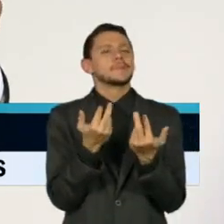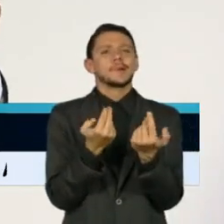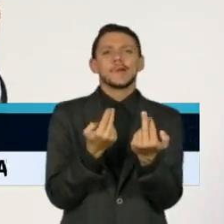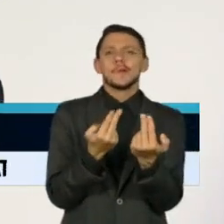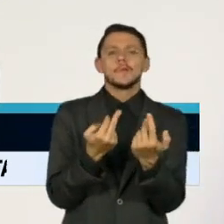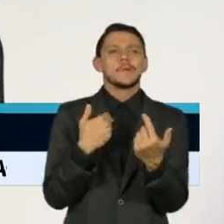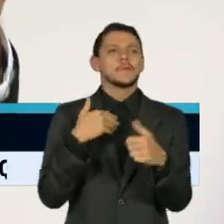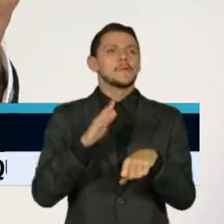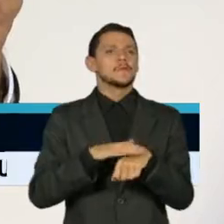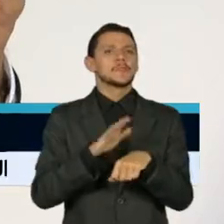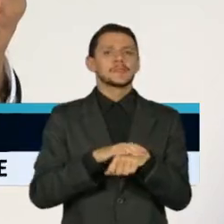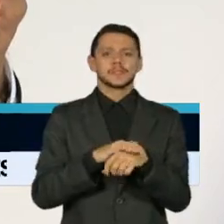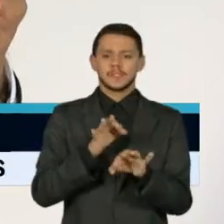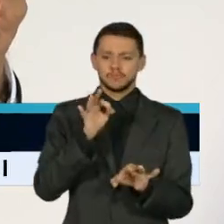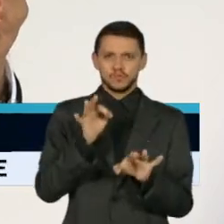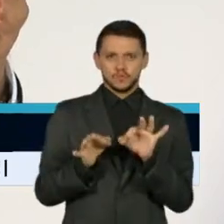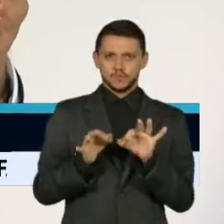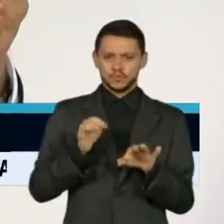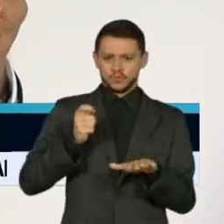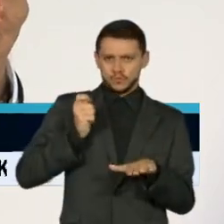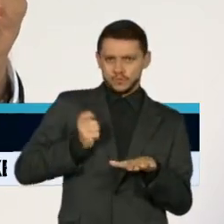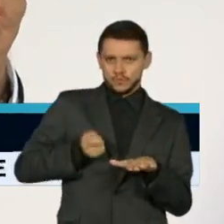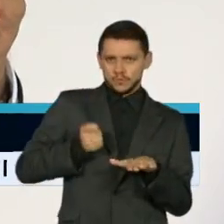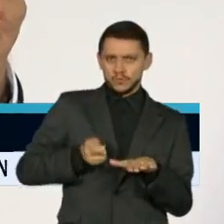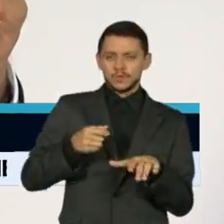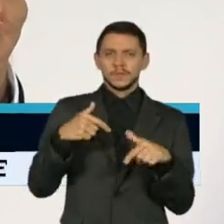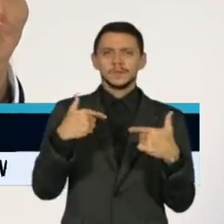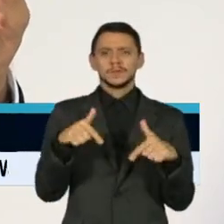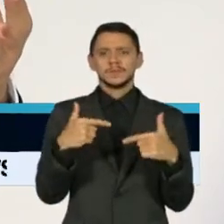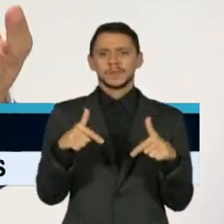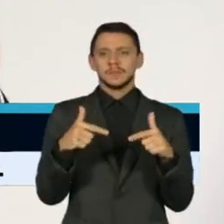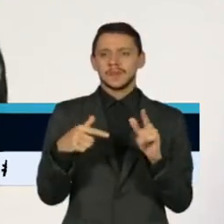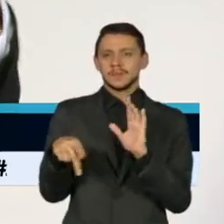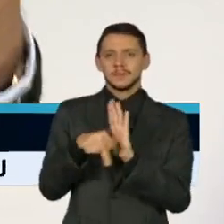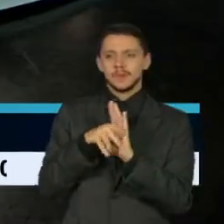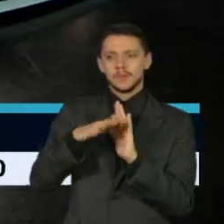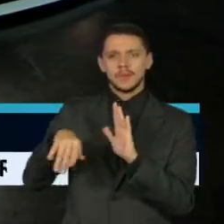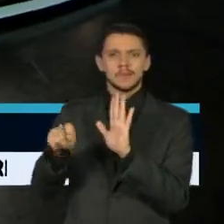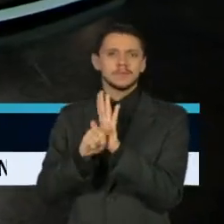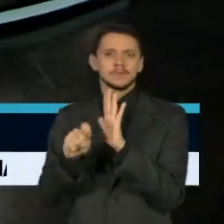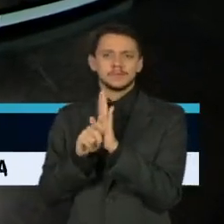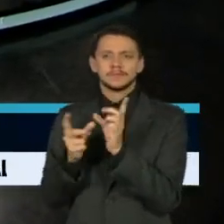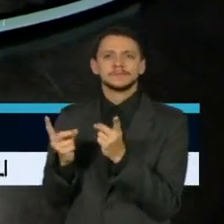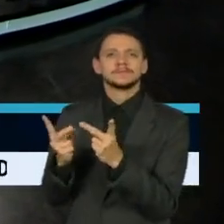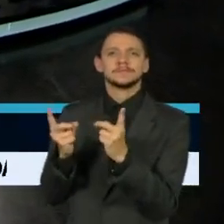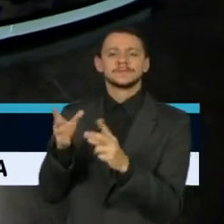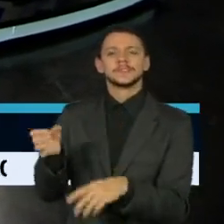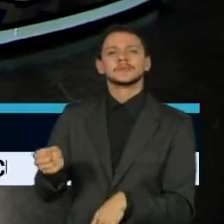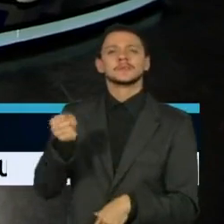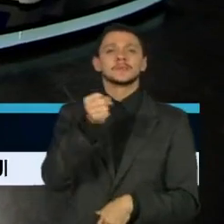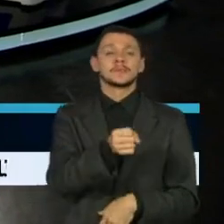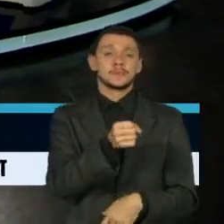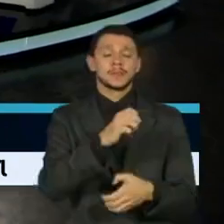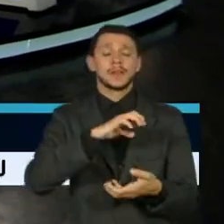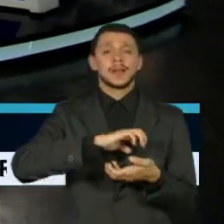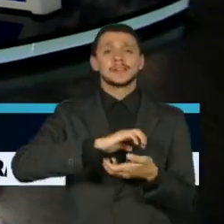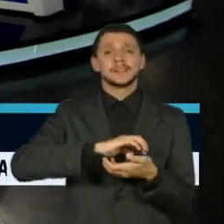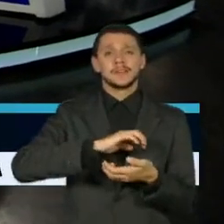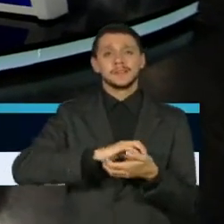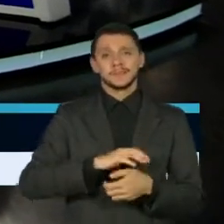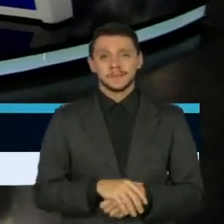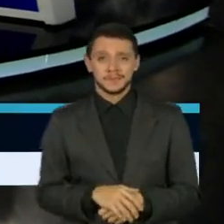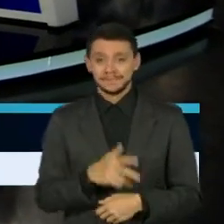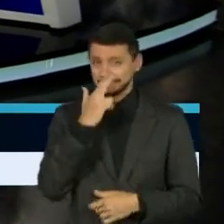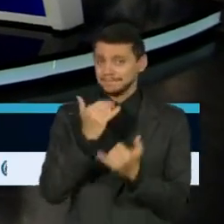um juiz que trabalha para o Cartel de drogas e Silvana ao STF é